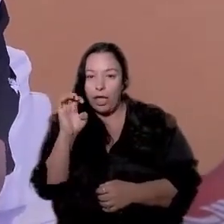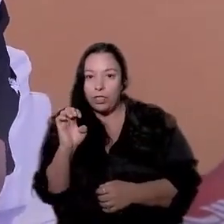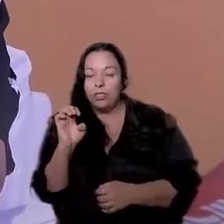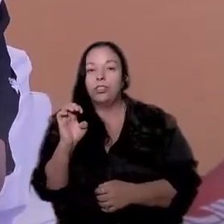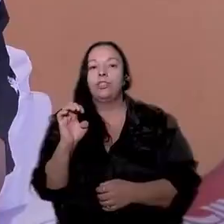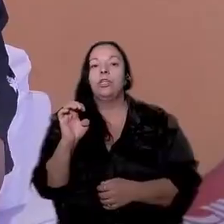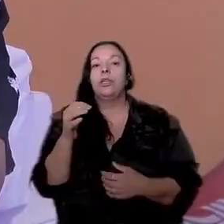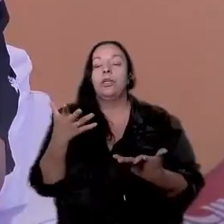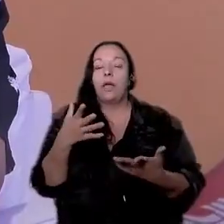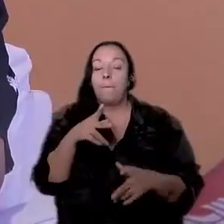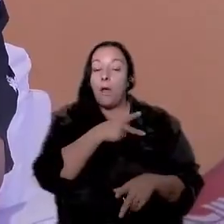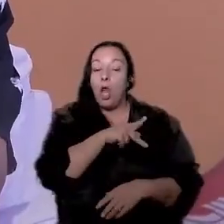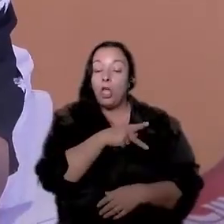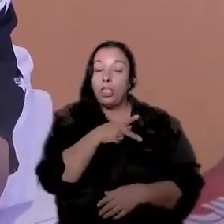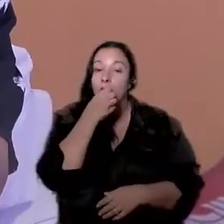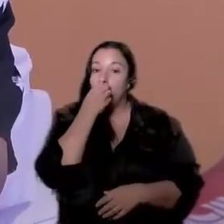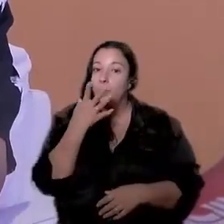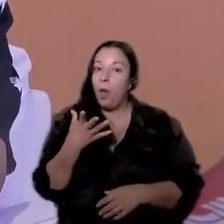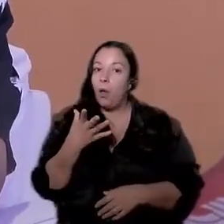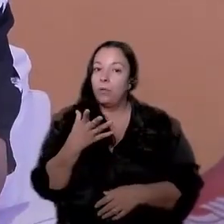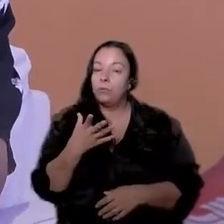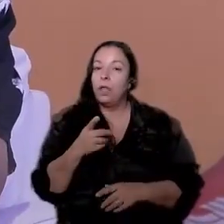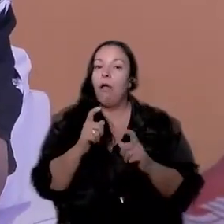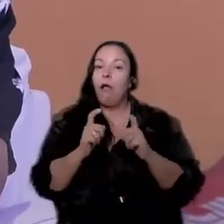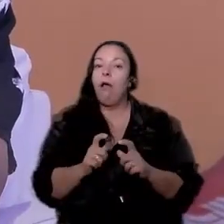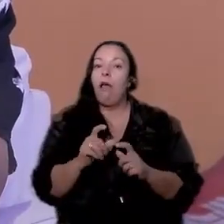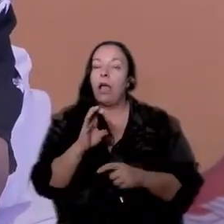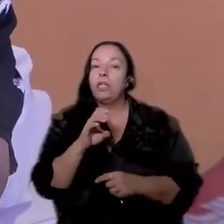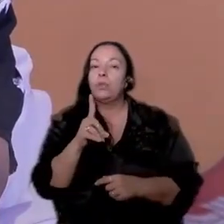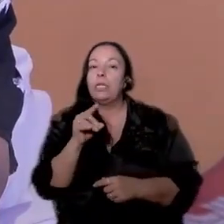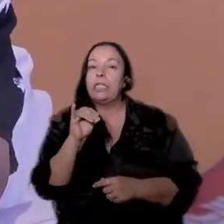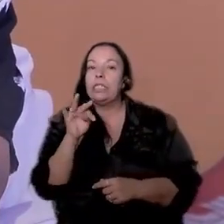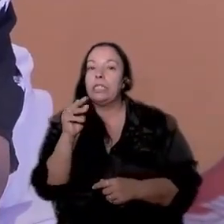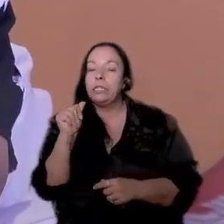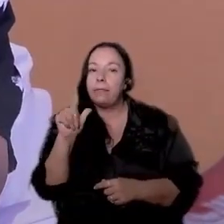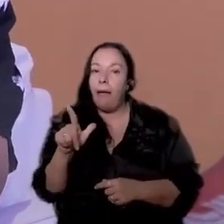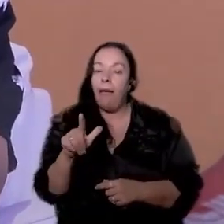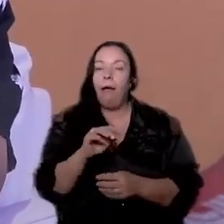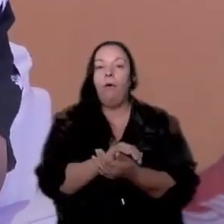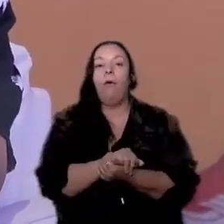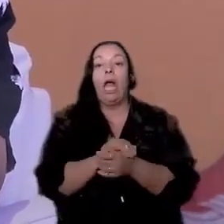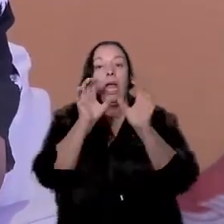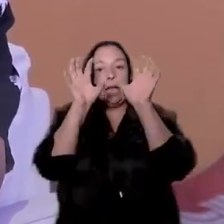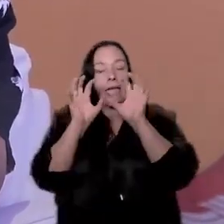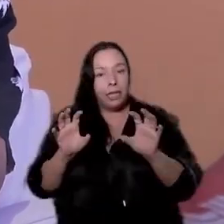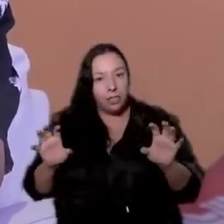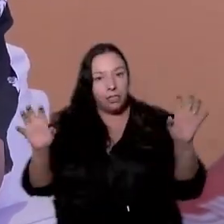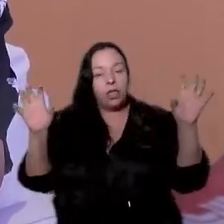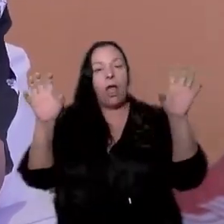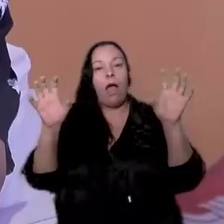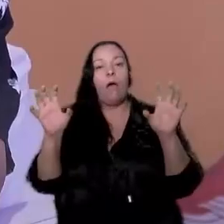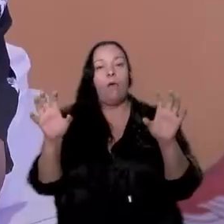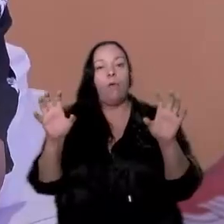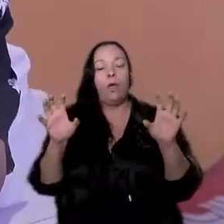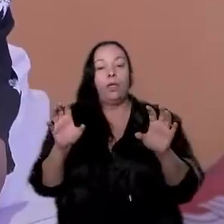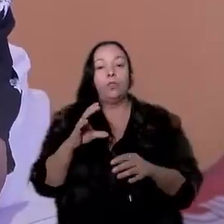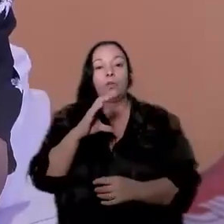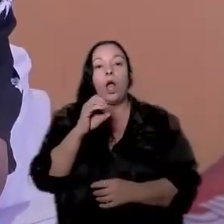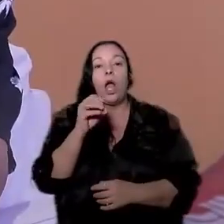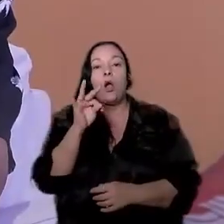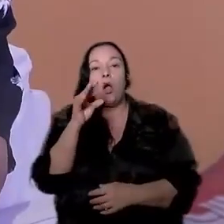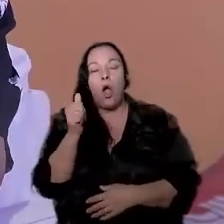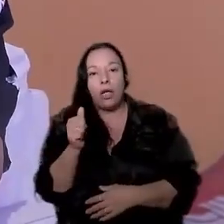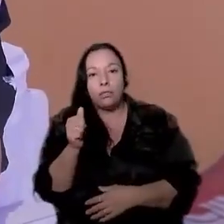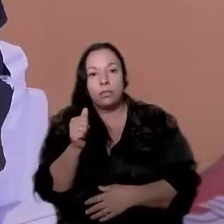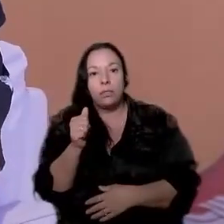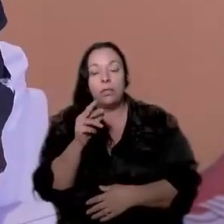proponentes com projetos de qualidade, então coloca no edital, caso uma região não consiga completar a sua cota,